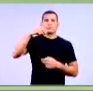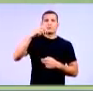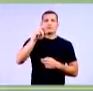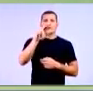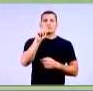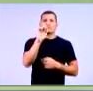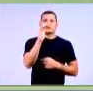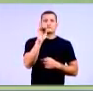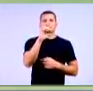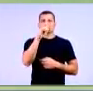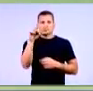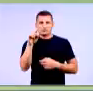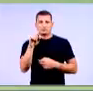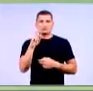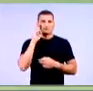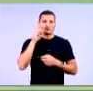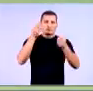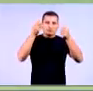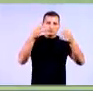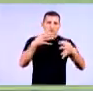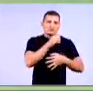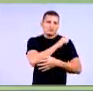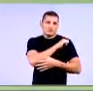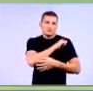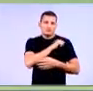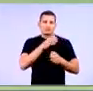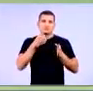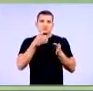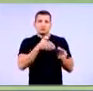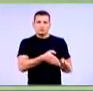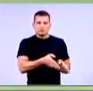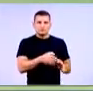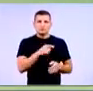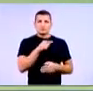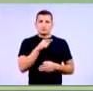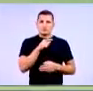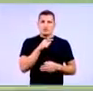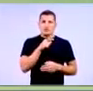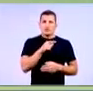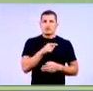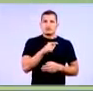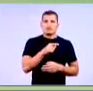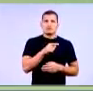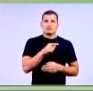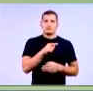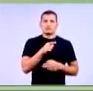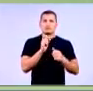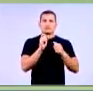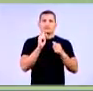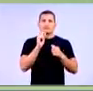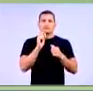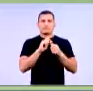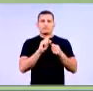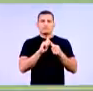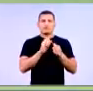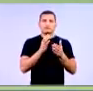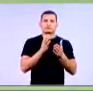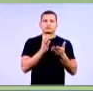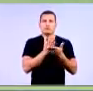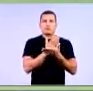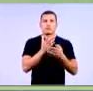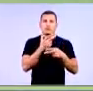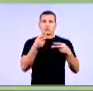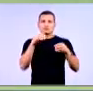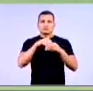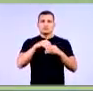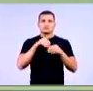falou aqui do aluno, né? Determinado aluno específico, ele realiza algumas operações, algumas funções dentro